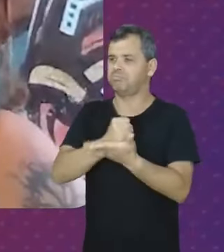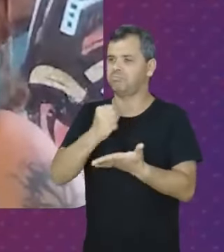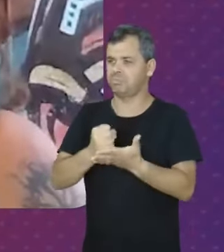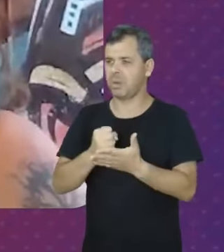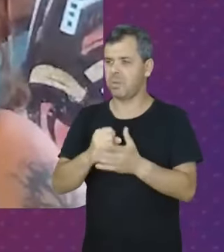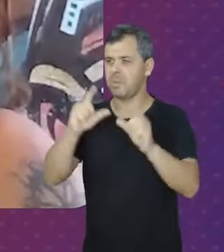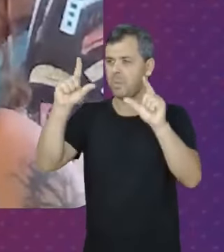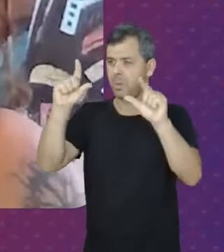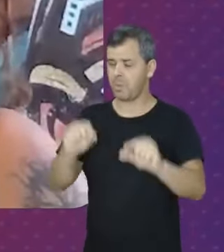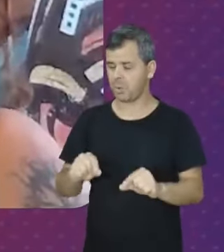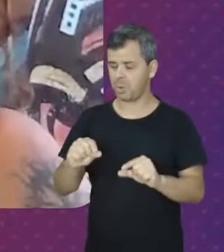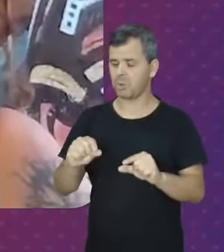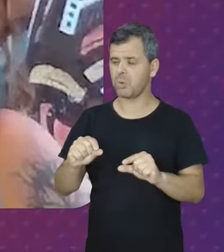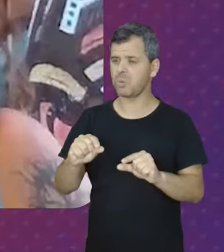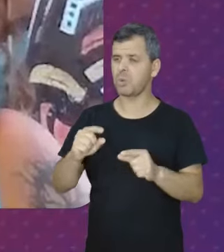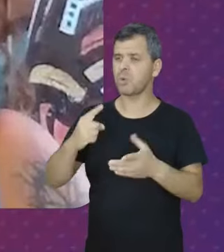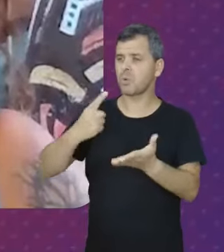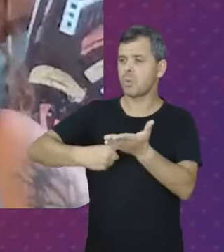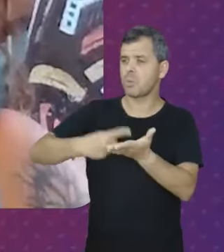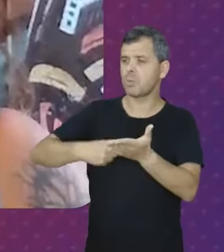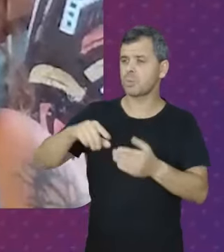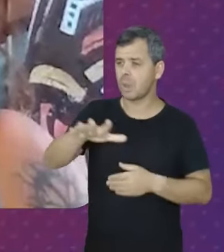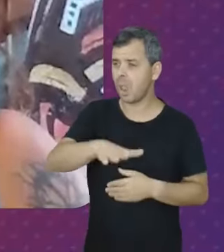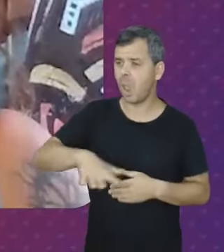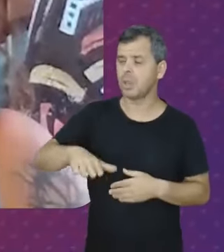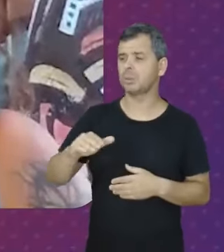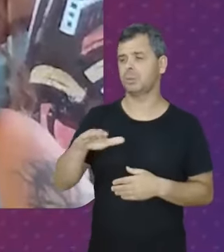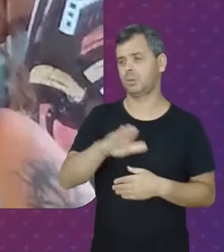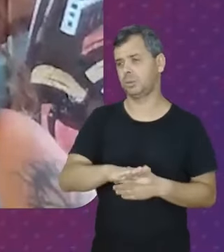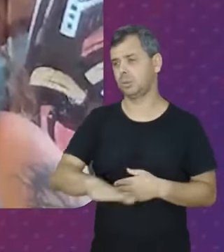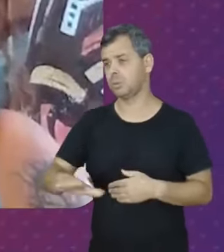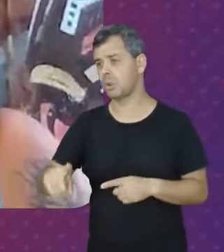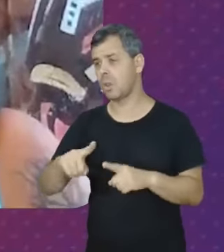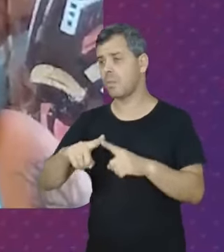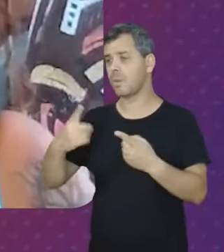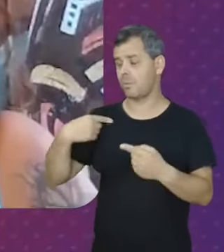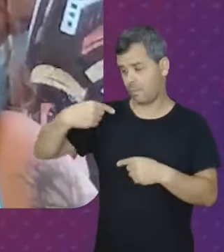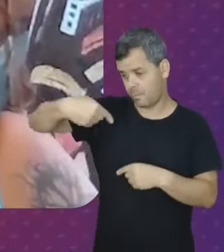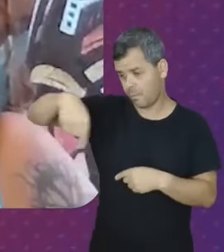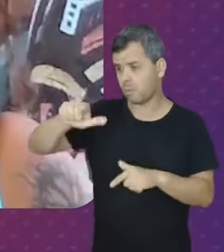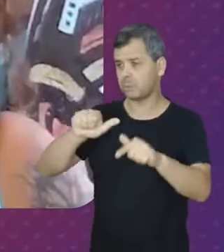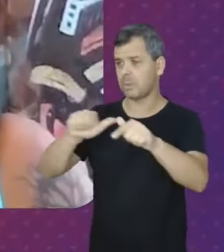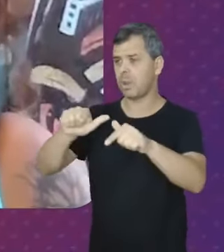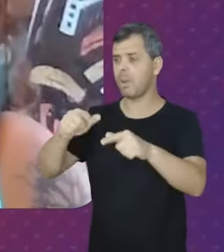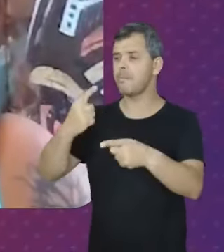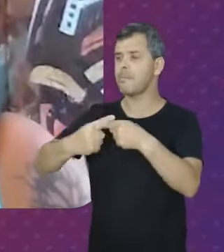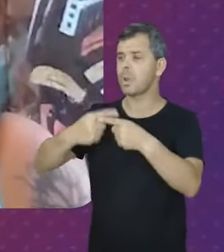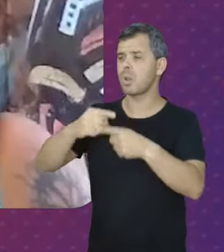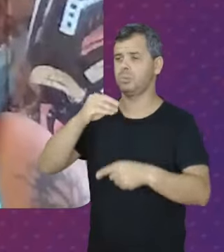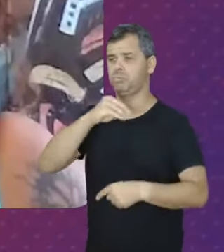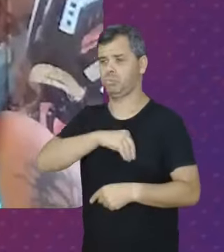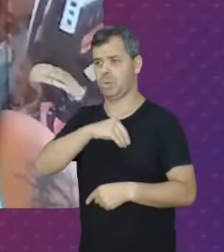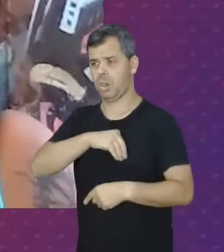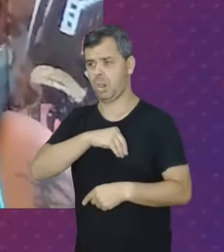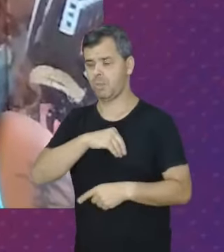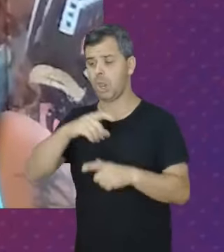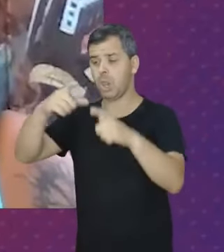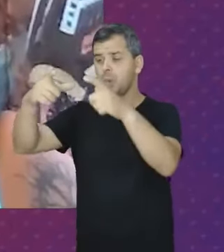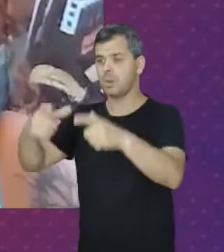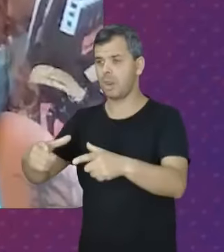pouco têm compromisso com a área da infância, mas elas vão por conta do salário que, em alguns lugares,